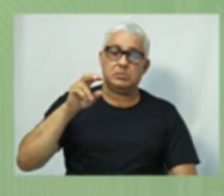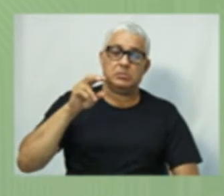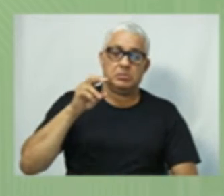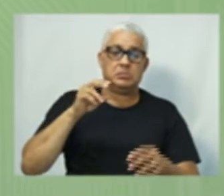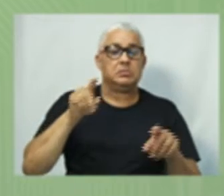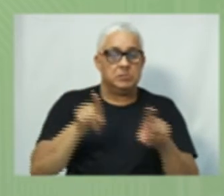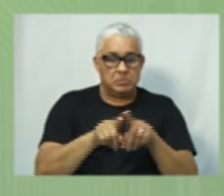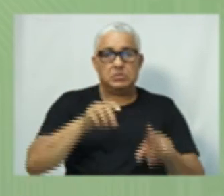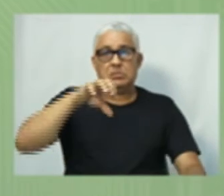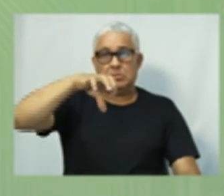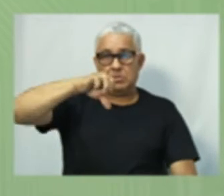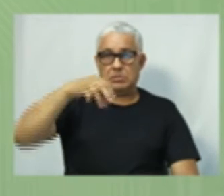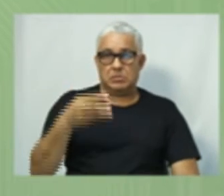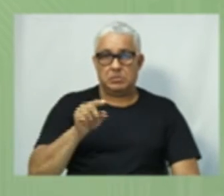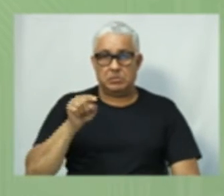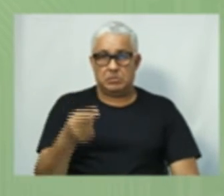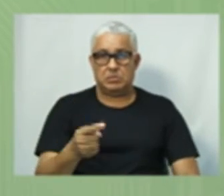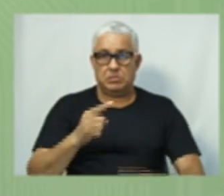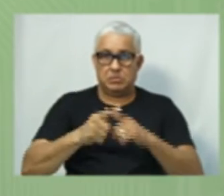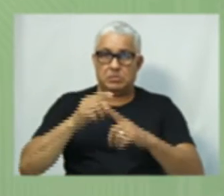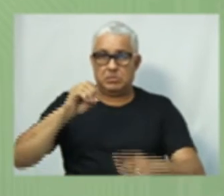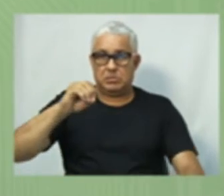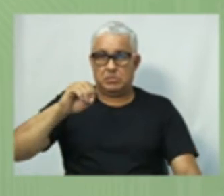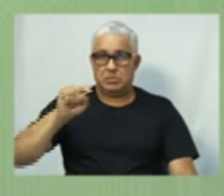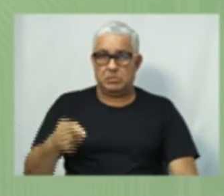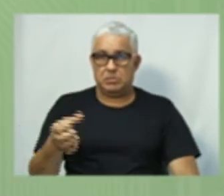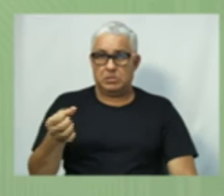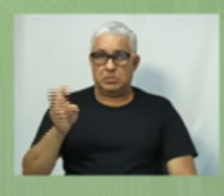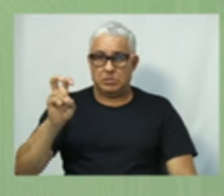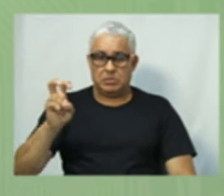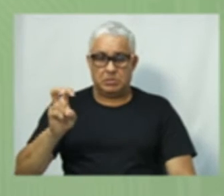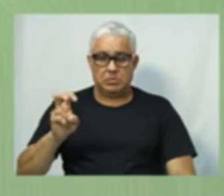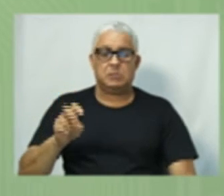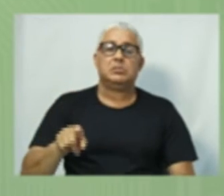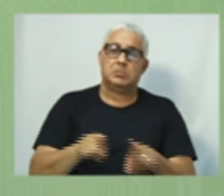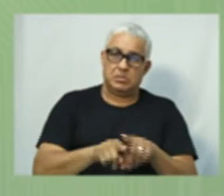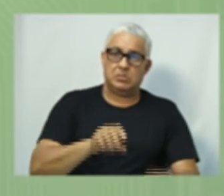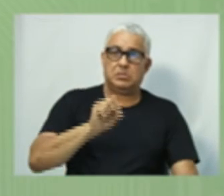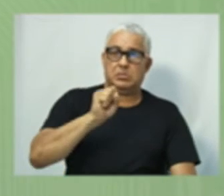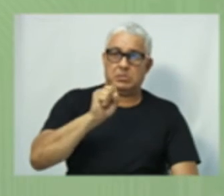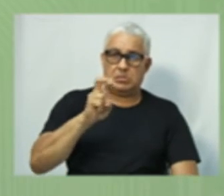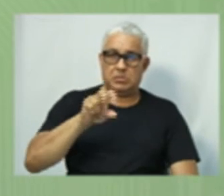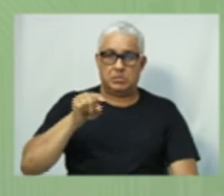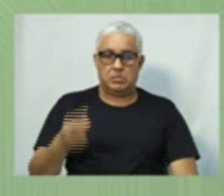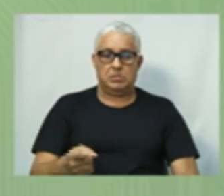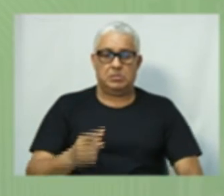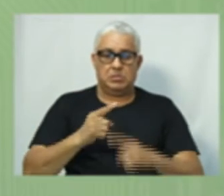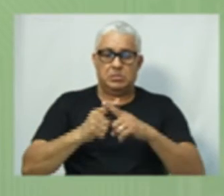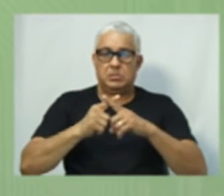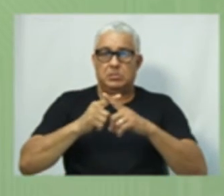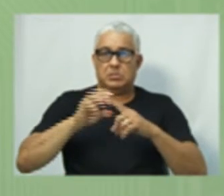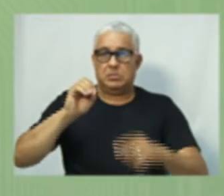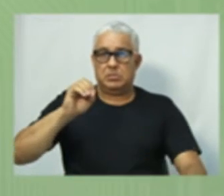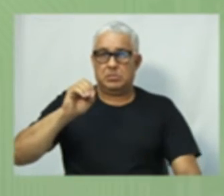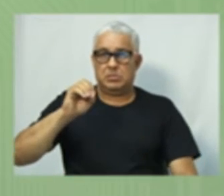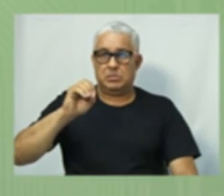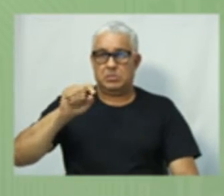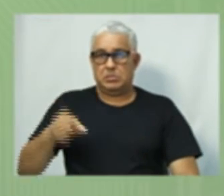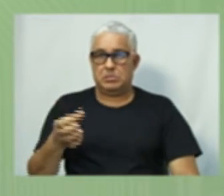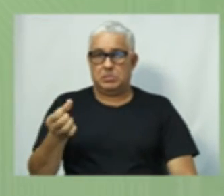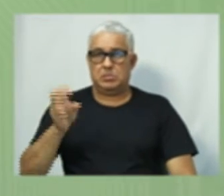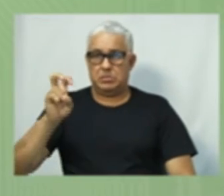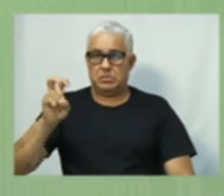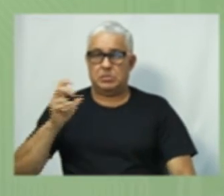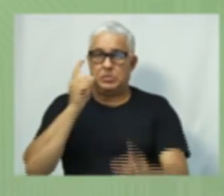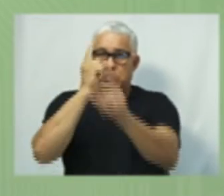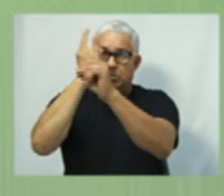93.000 vezes 0,65. 85.000 vezes 0,65. E vou achar os